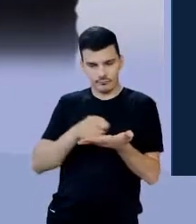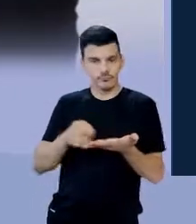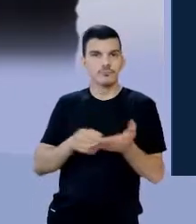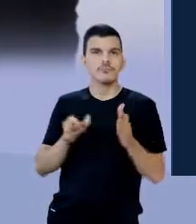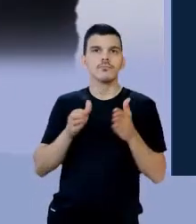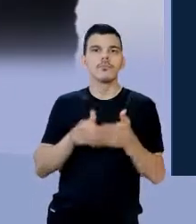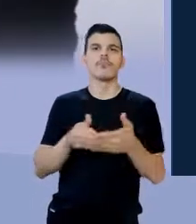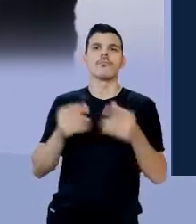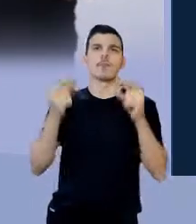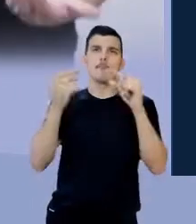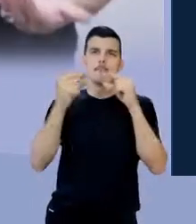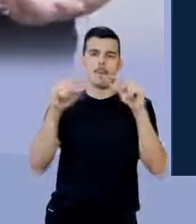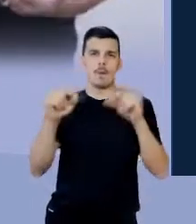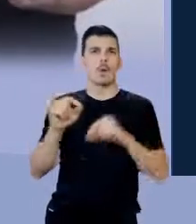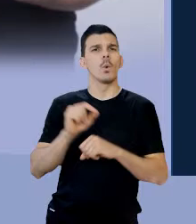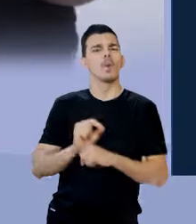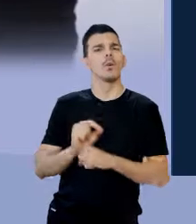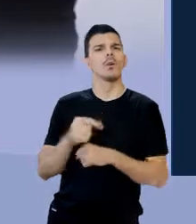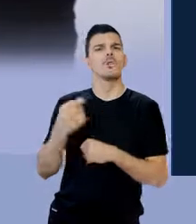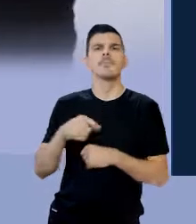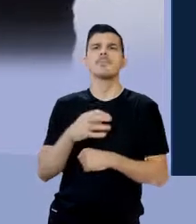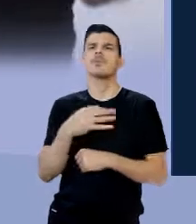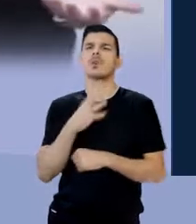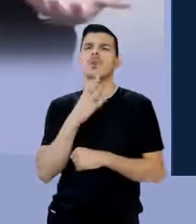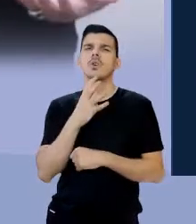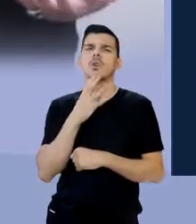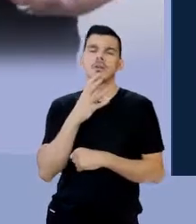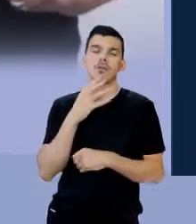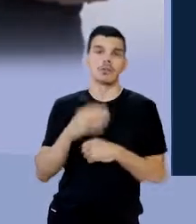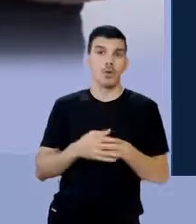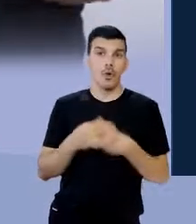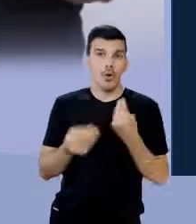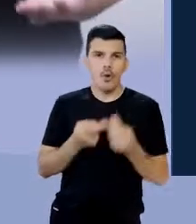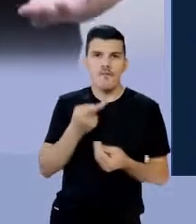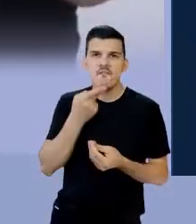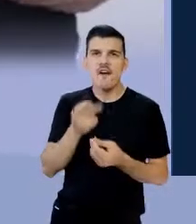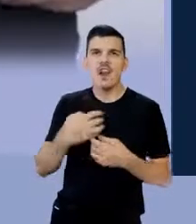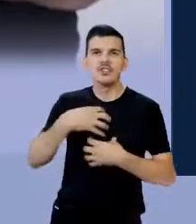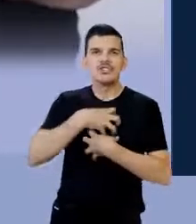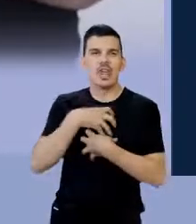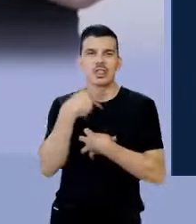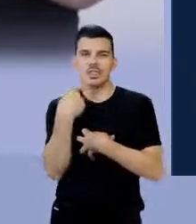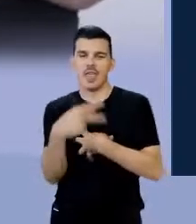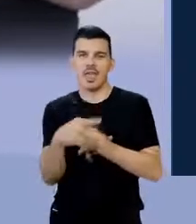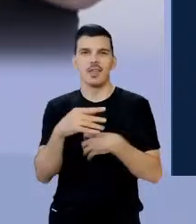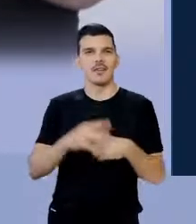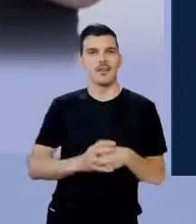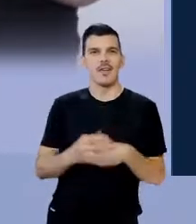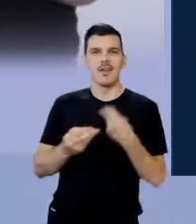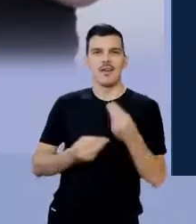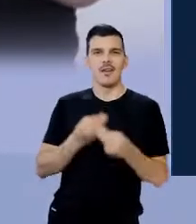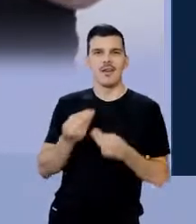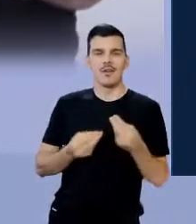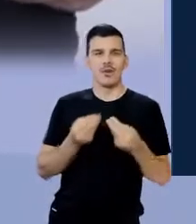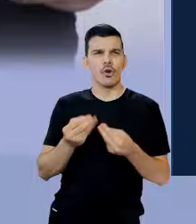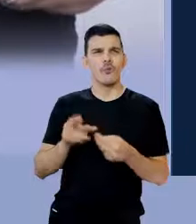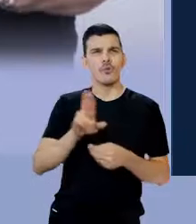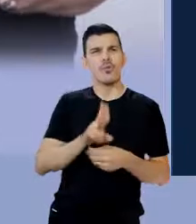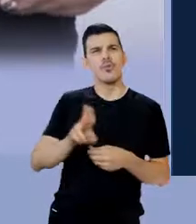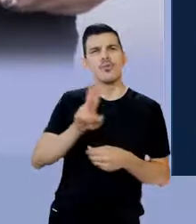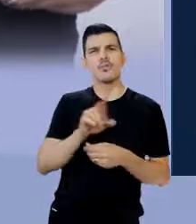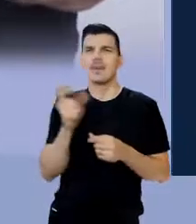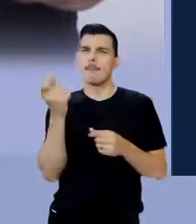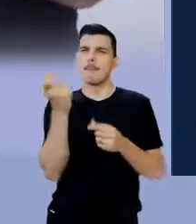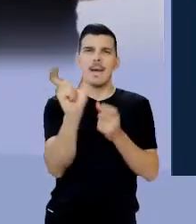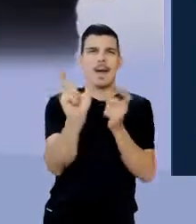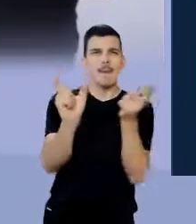na oralidade. O que eu preciso conhecer? De que maneira fala esse homem nordestino? De que maneira ele